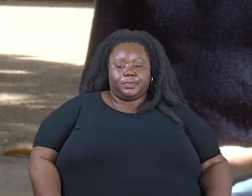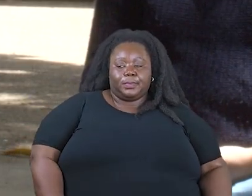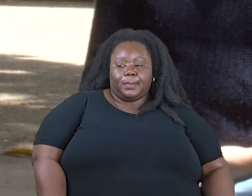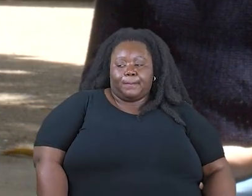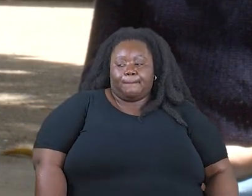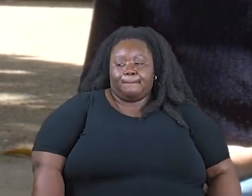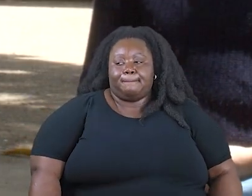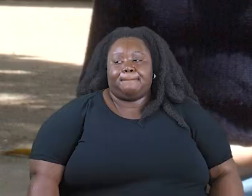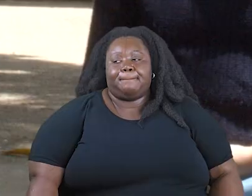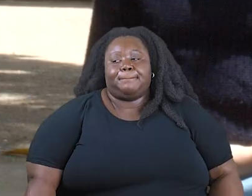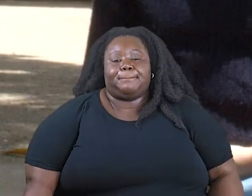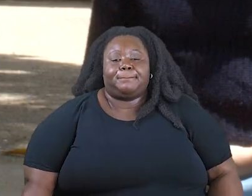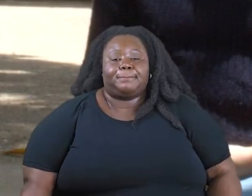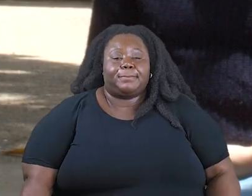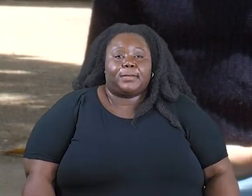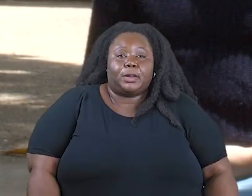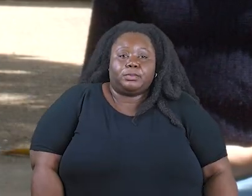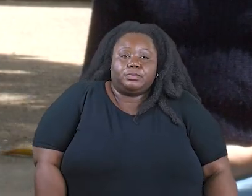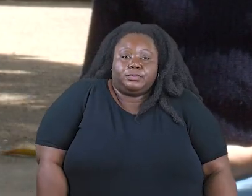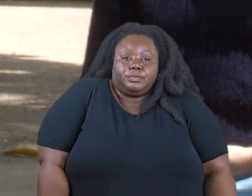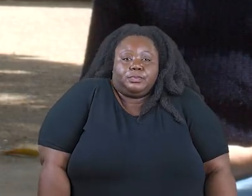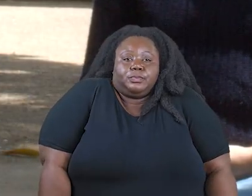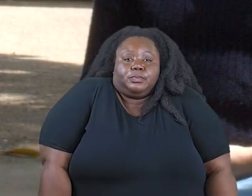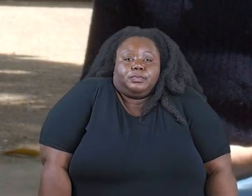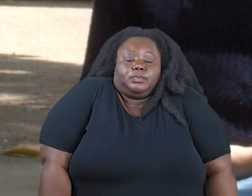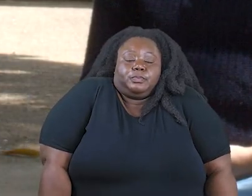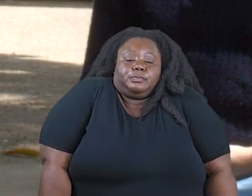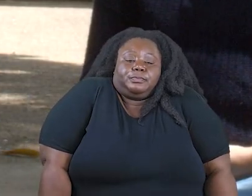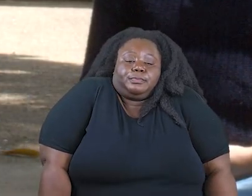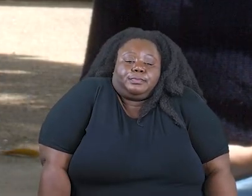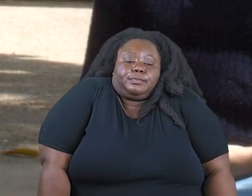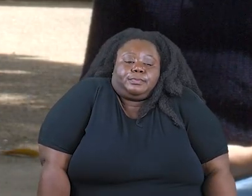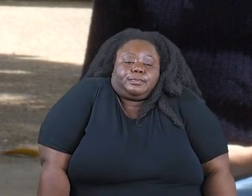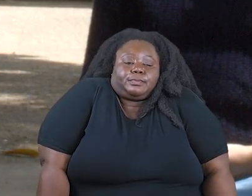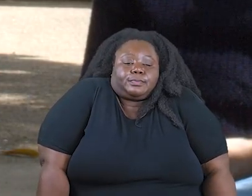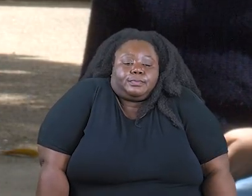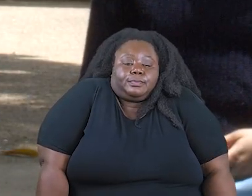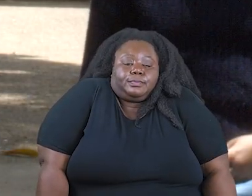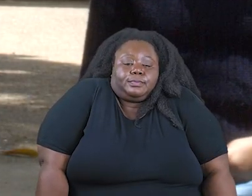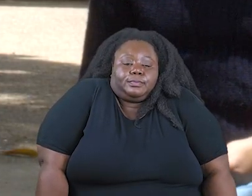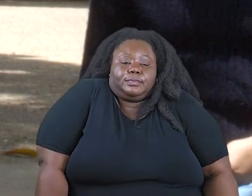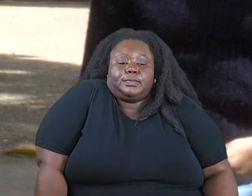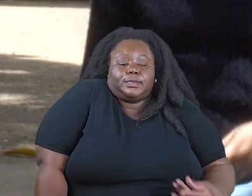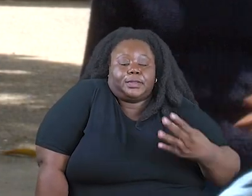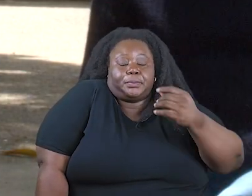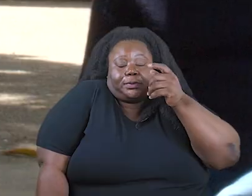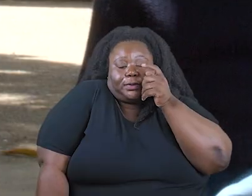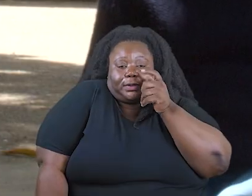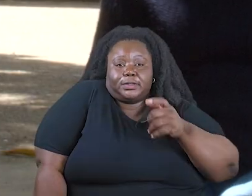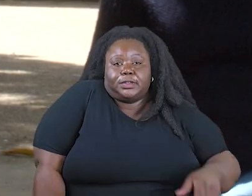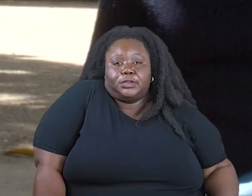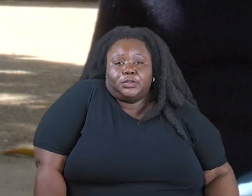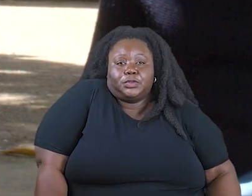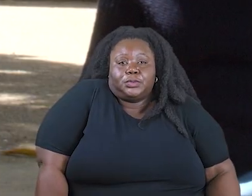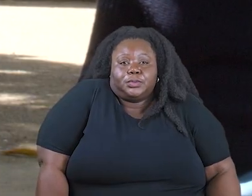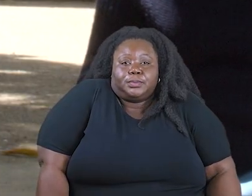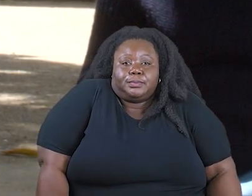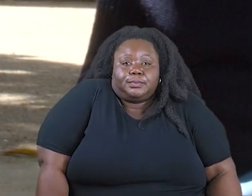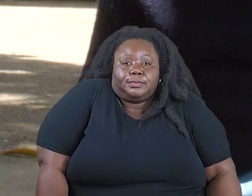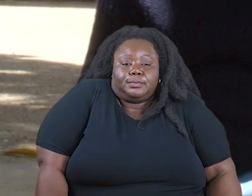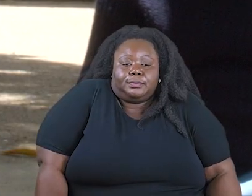Então tem, de fato, assim, uma riqueza aqui de produção, né? Que é muito interessante.